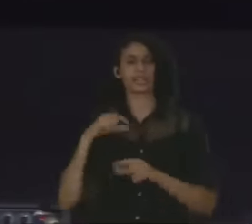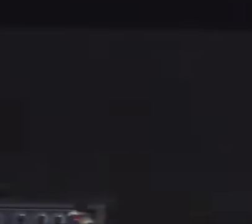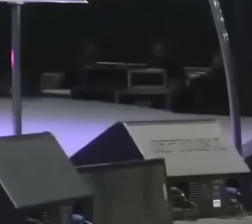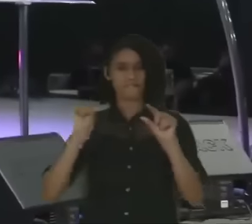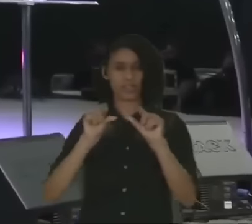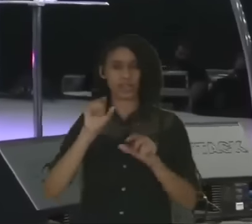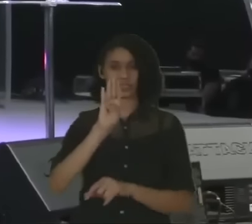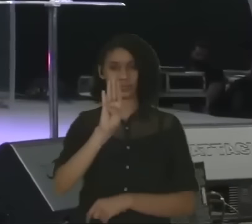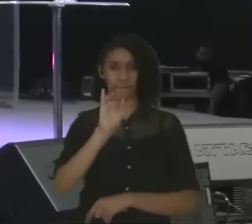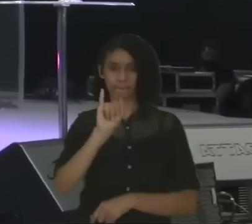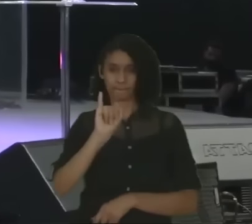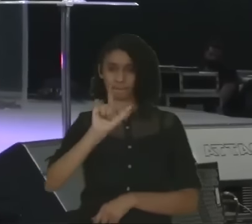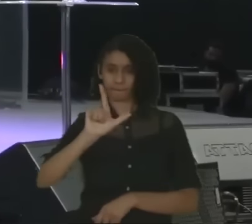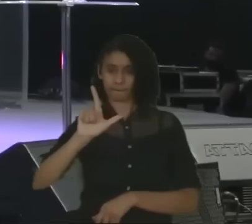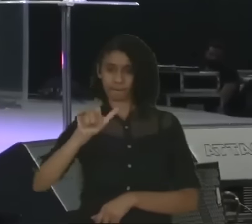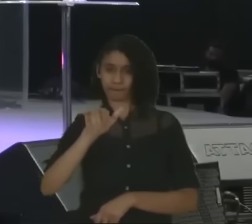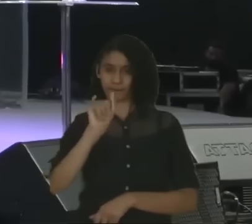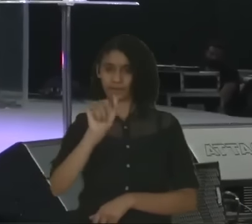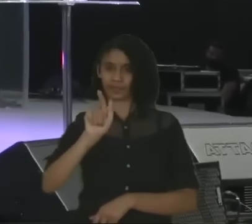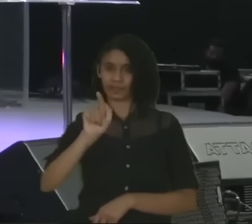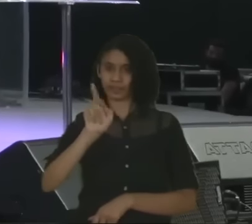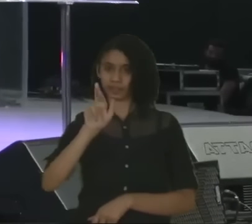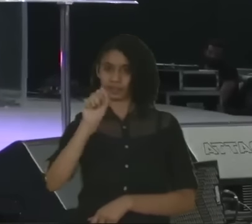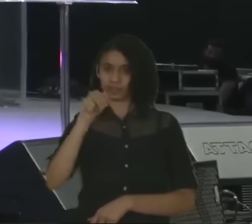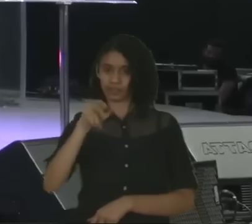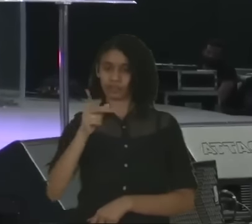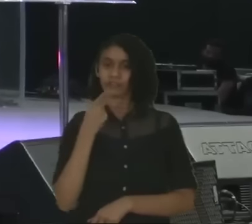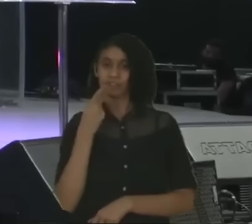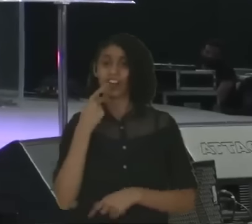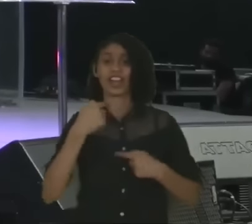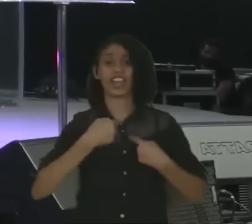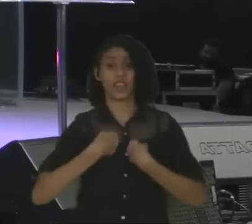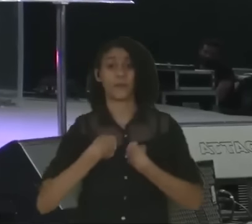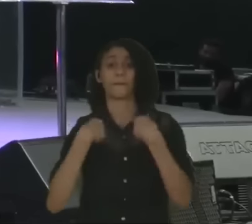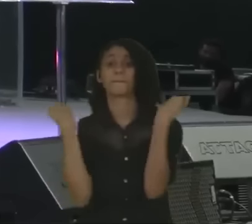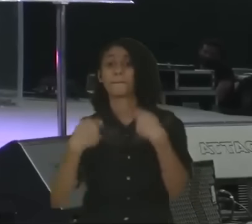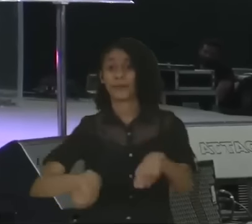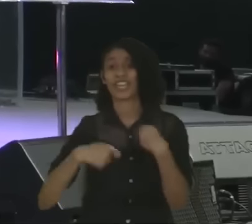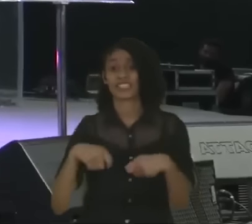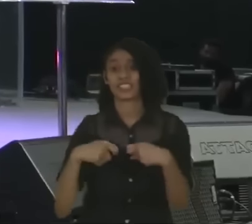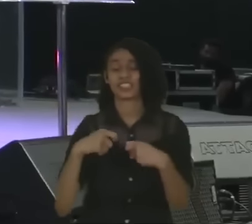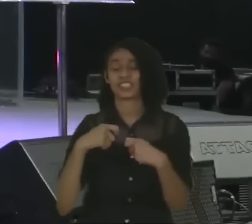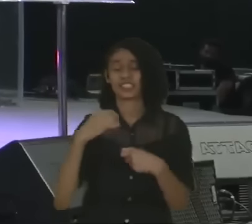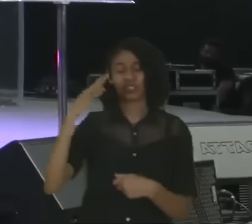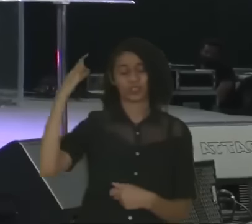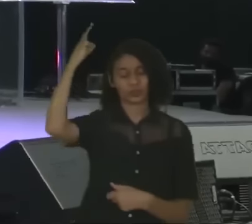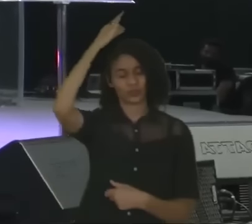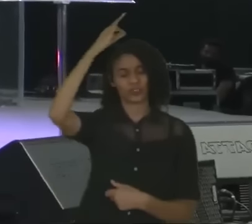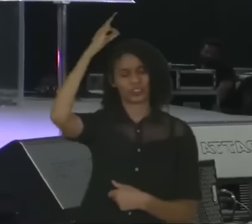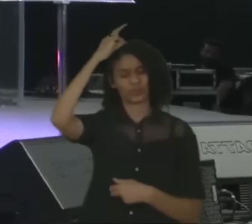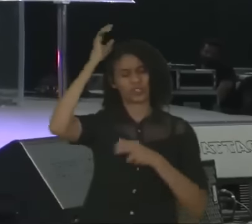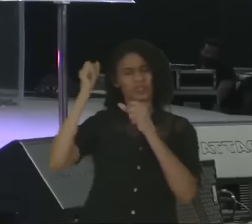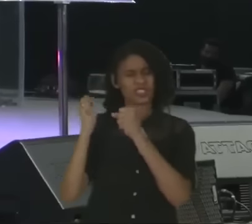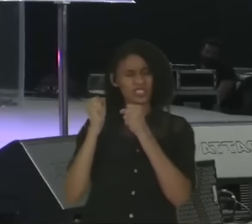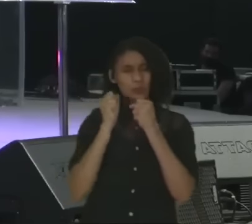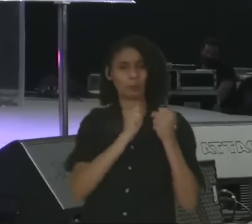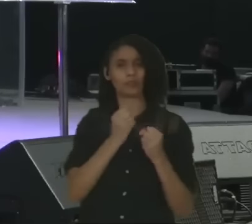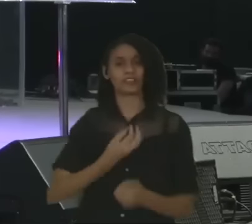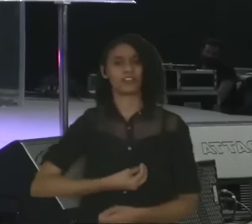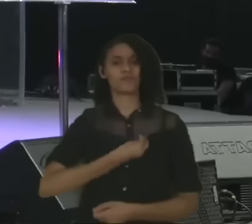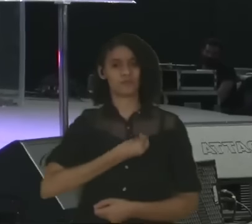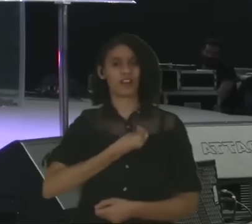dele que eu acho linda que diz assim eu preciso do poder do Espírito Santo para viver aí você pode dizer Poxa pastora é uma frase tão simples